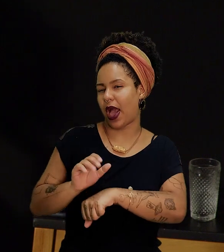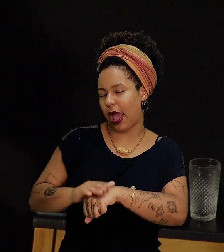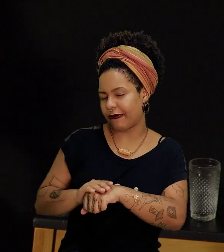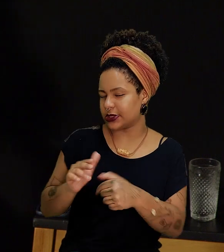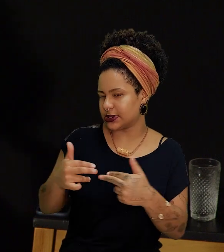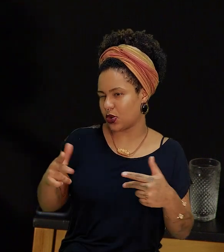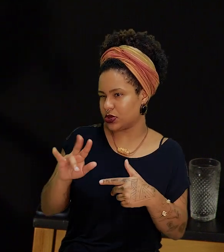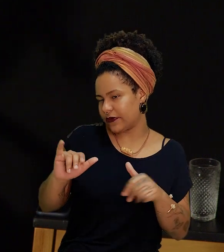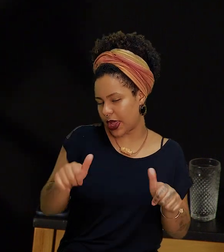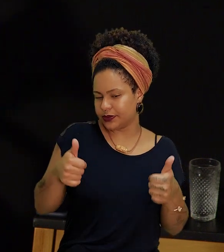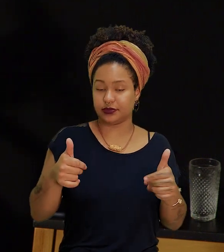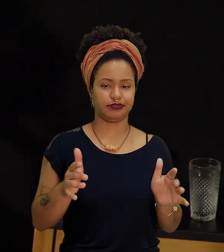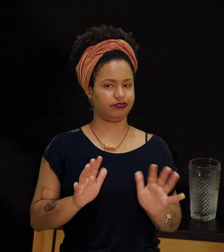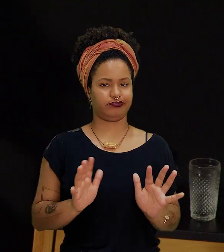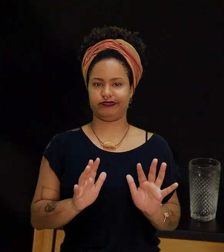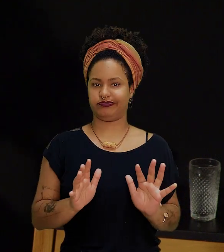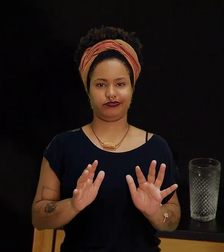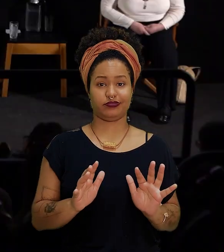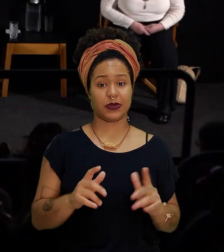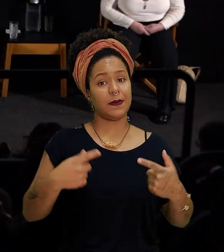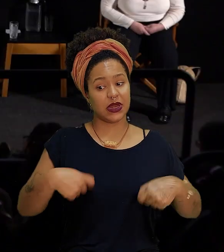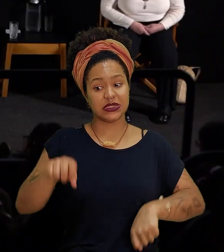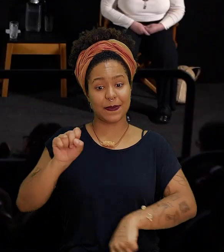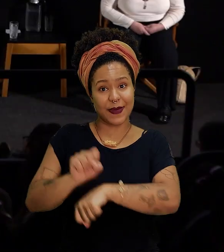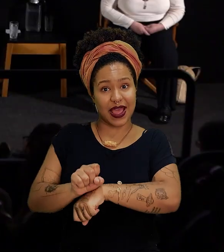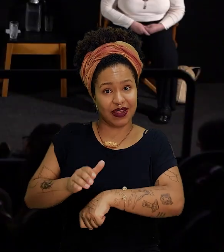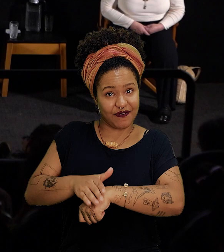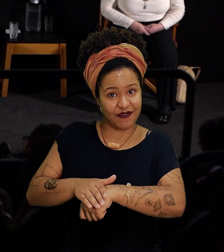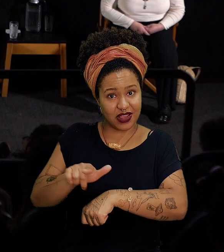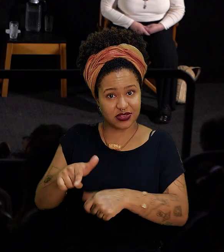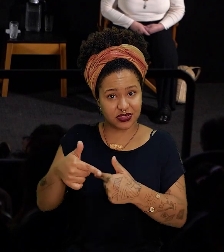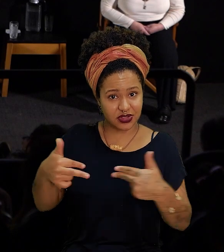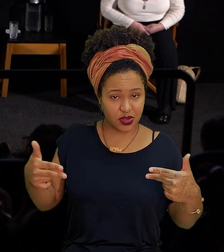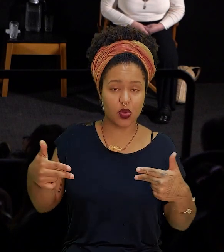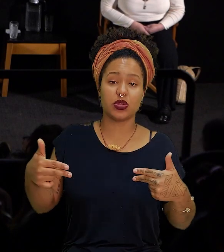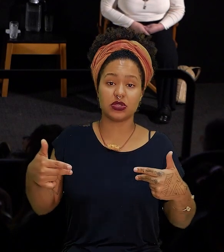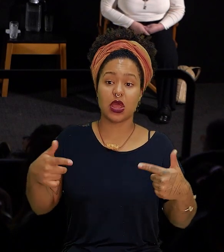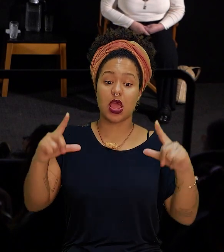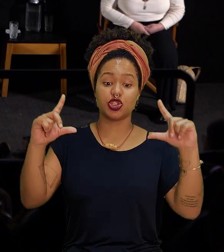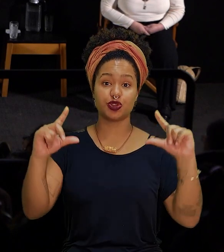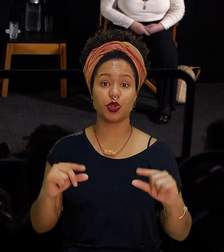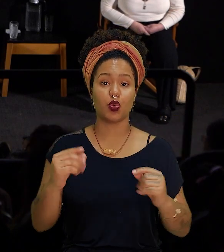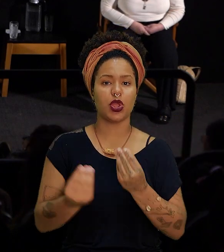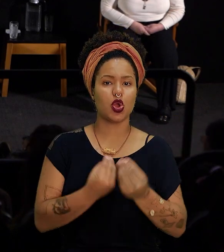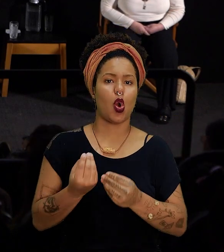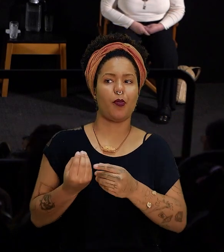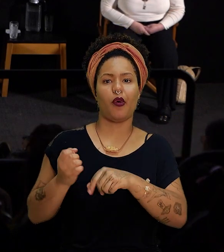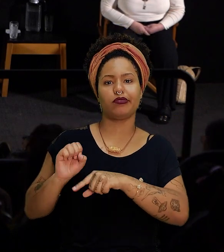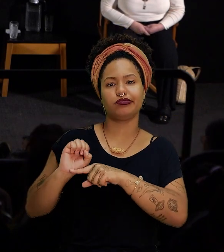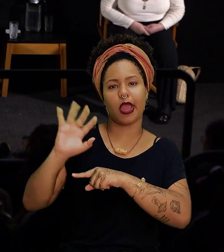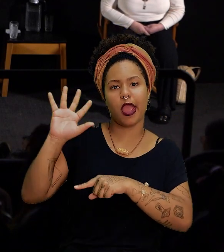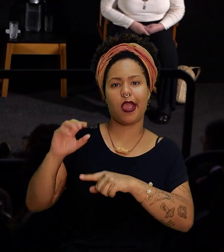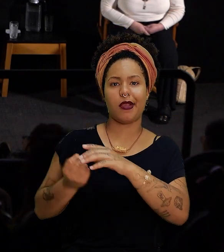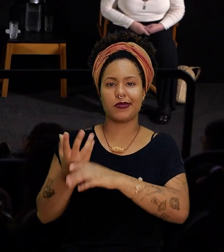vão parar de fazer alguma coisinha e tudo volta. Não. A gente vai ter que parar, vai ter que reduzir emissões e